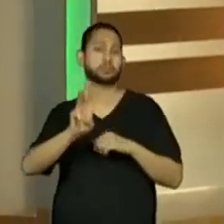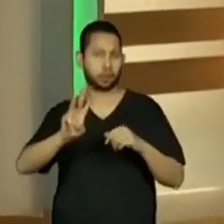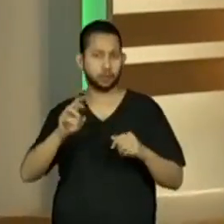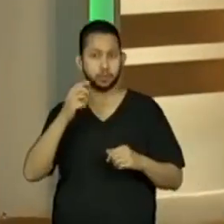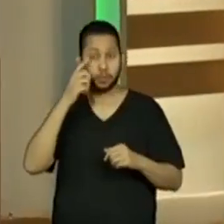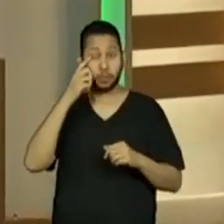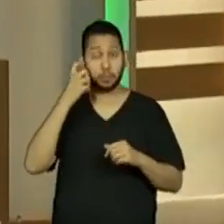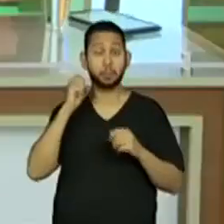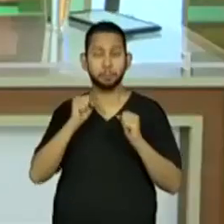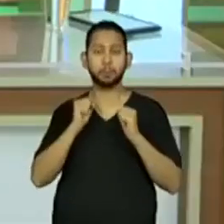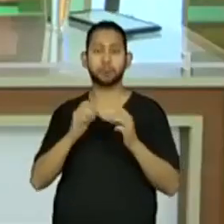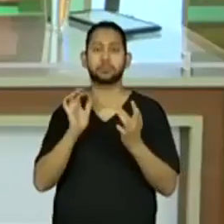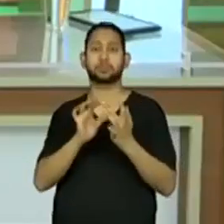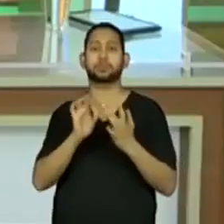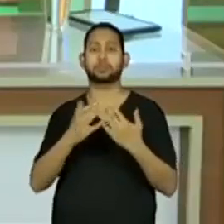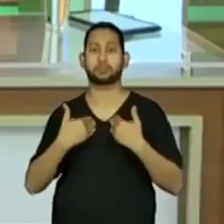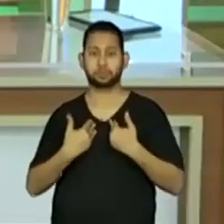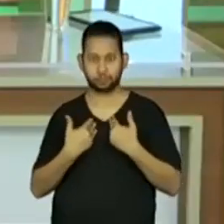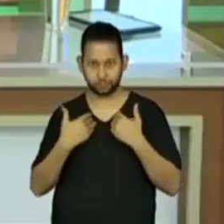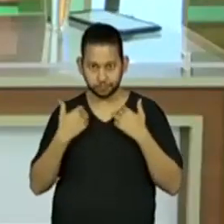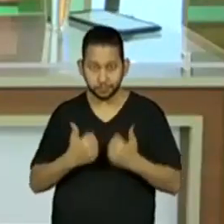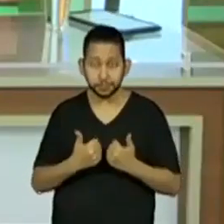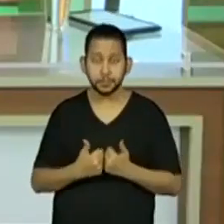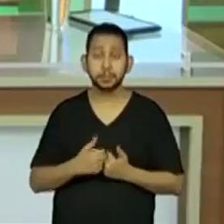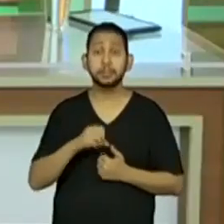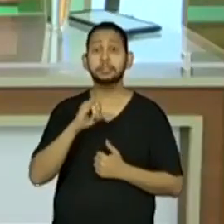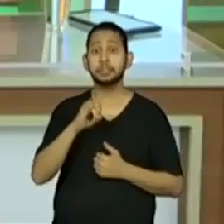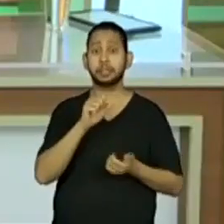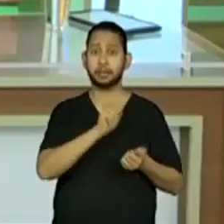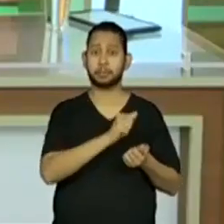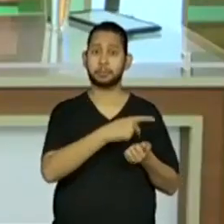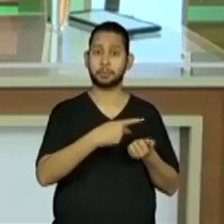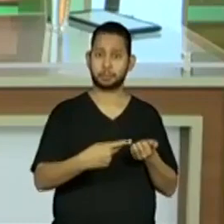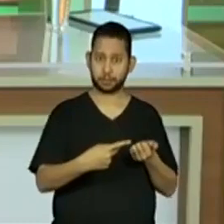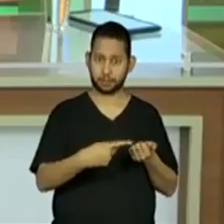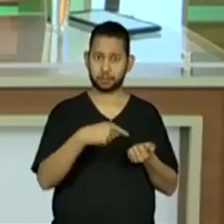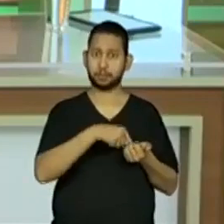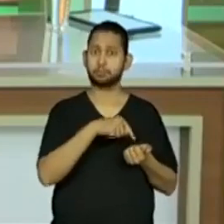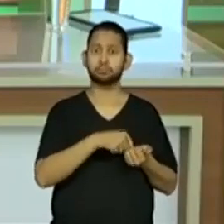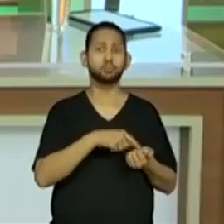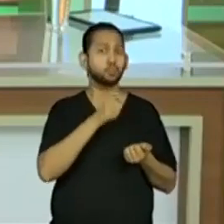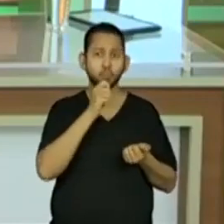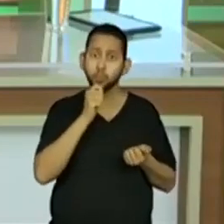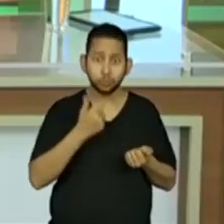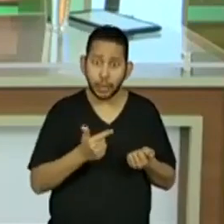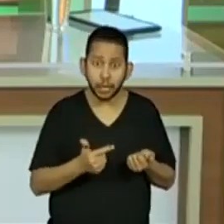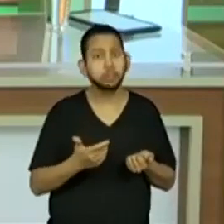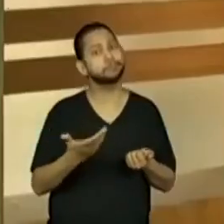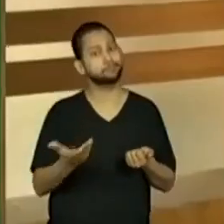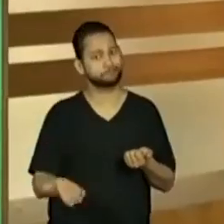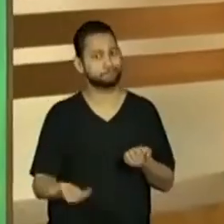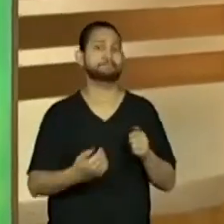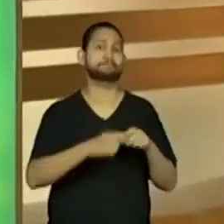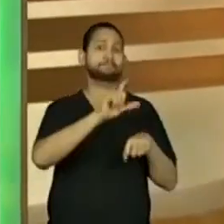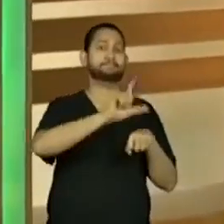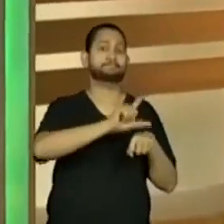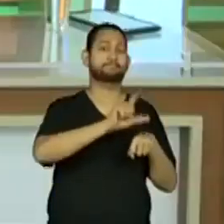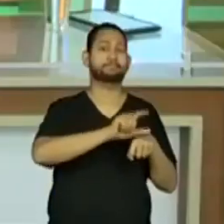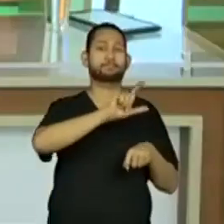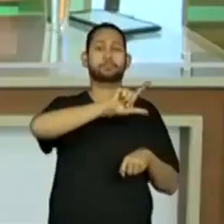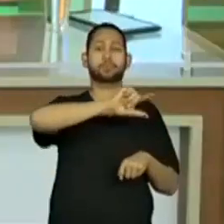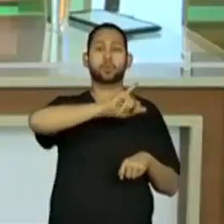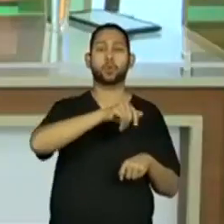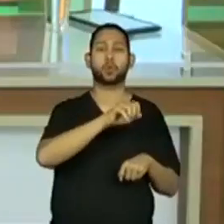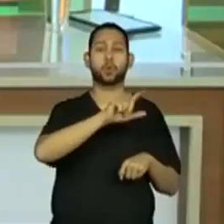certo? Para aqueles que vão acessar o aplicativo, para aqueles que não têm o aplicativo, o acesso